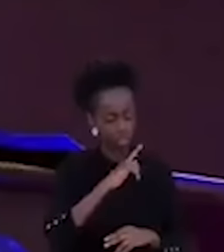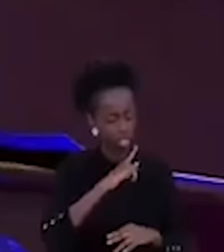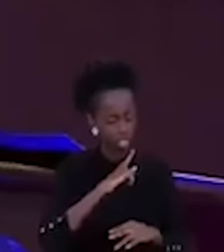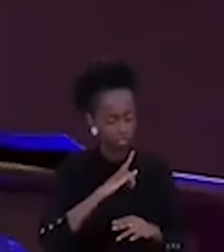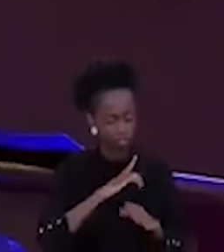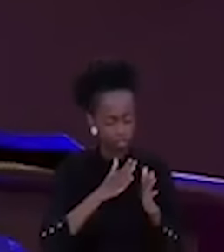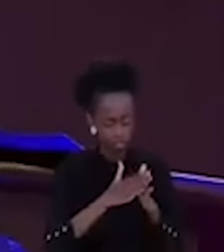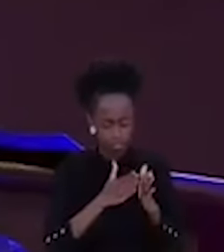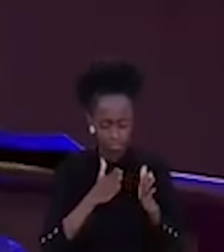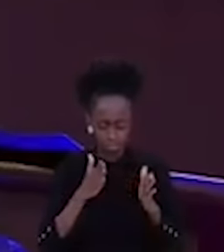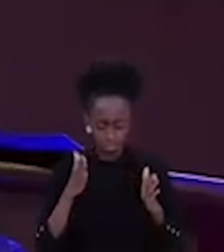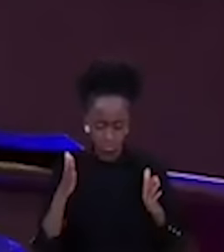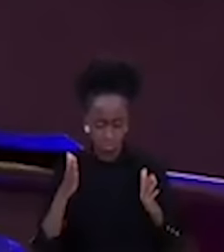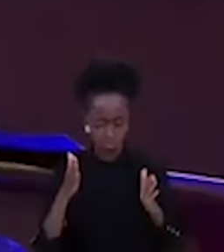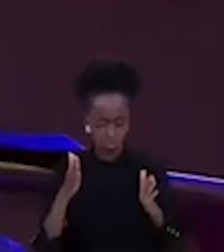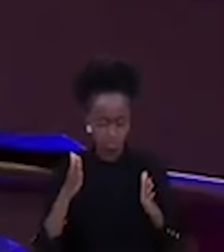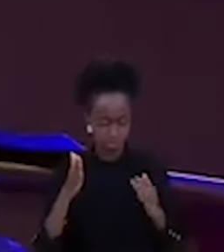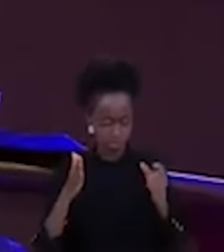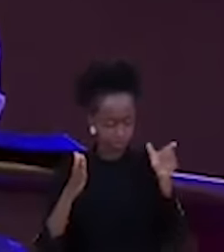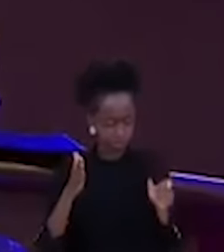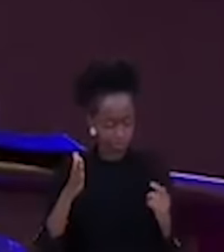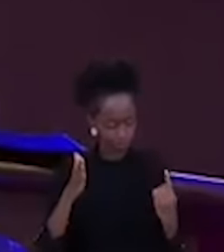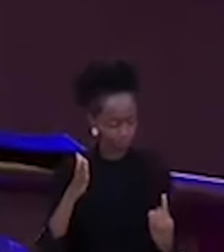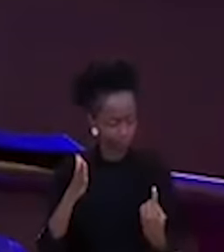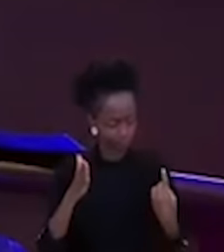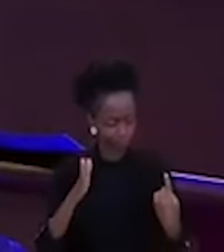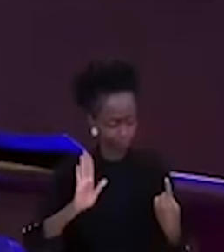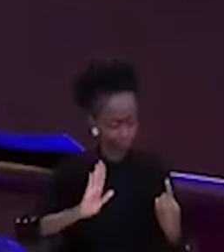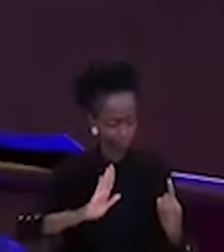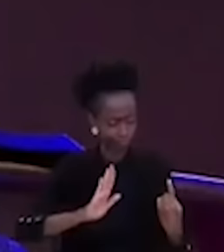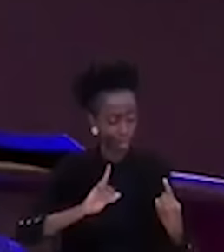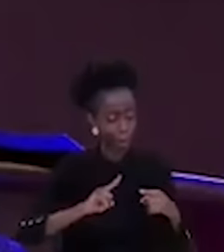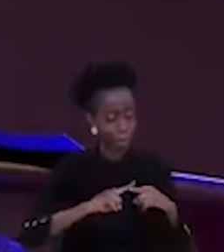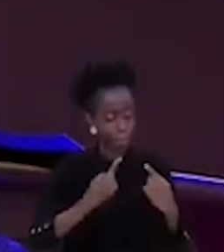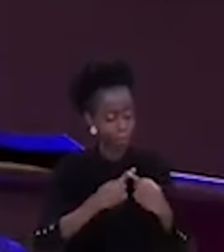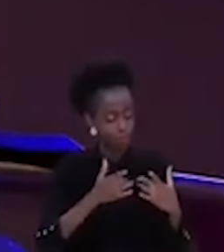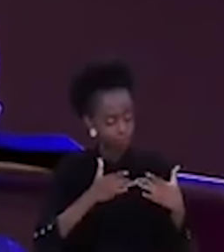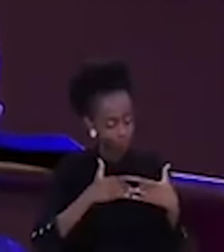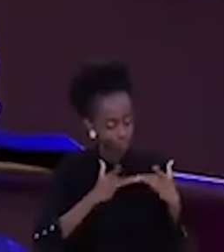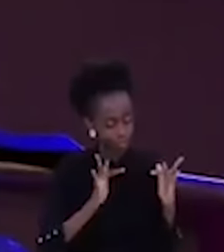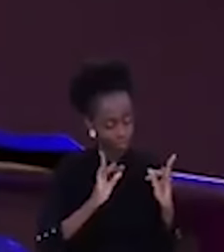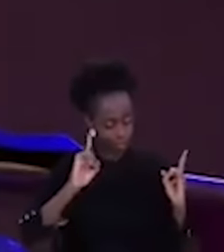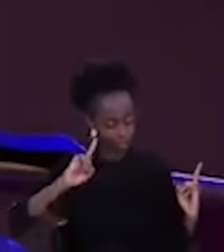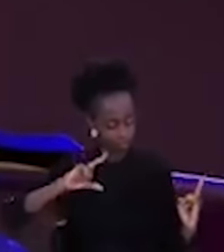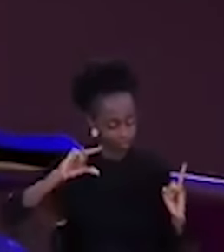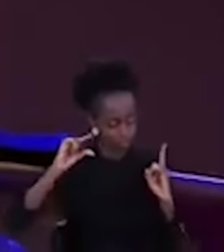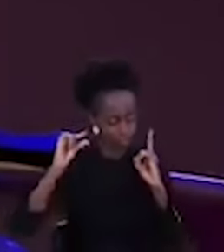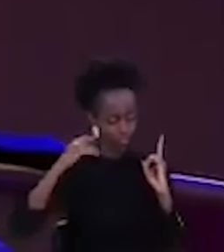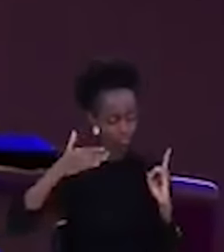te deixei, mas com grande misericórdia te recolherei.